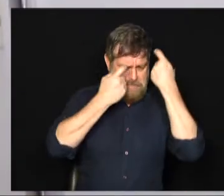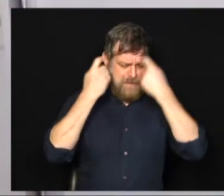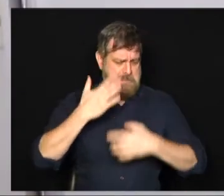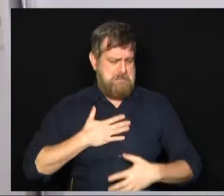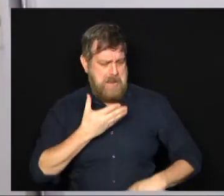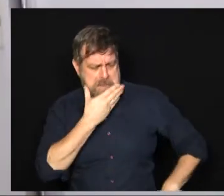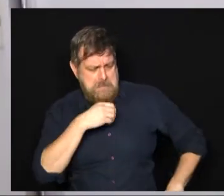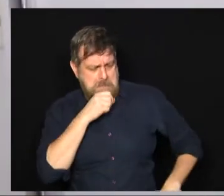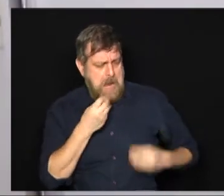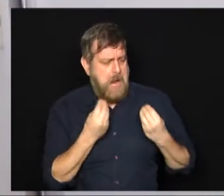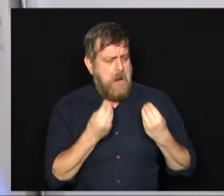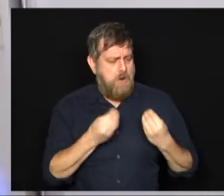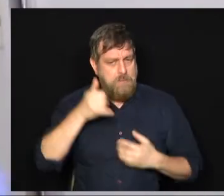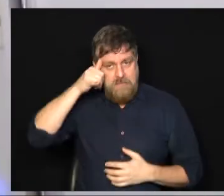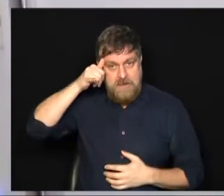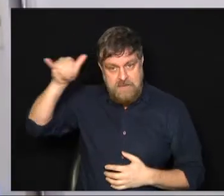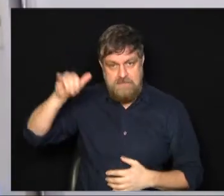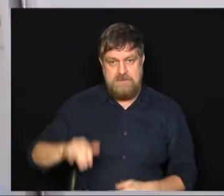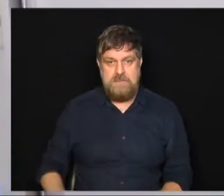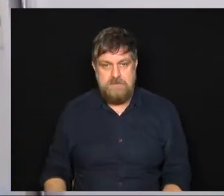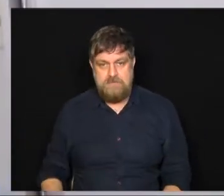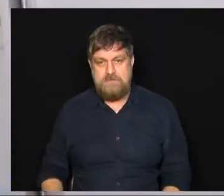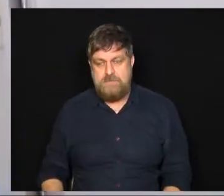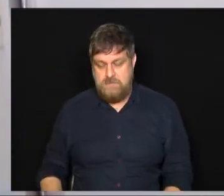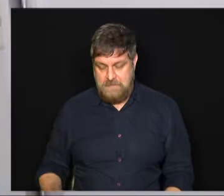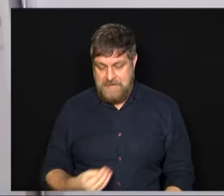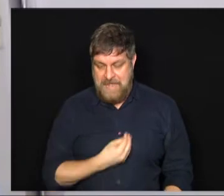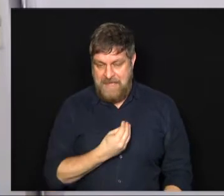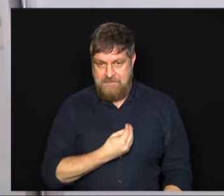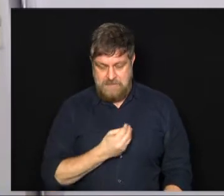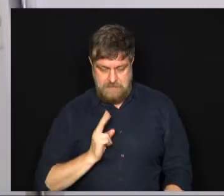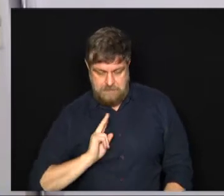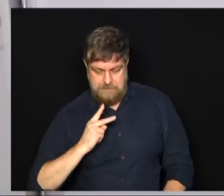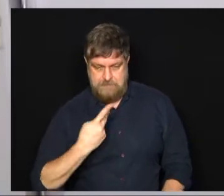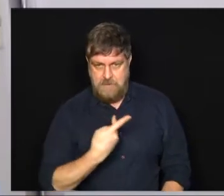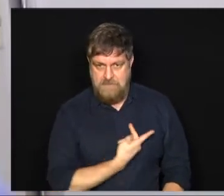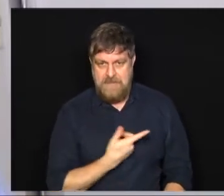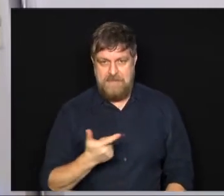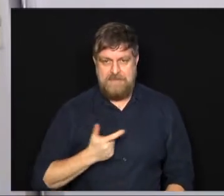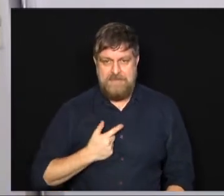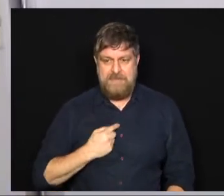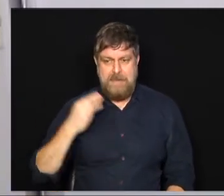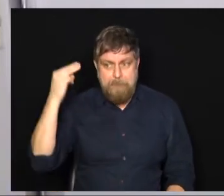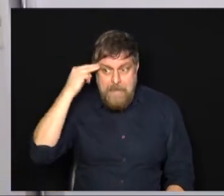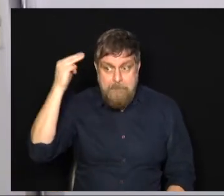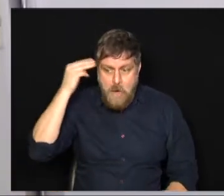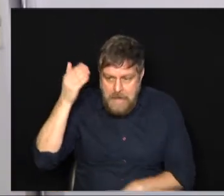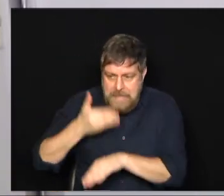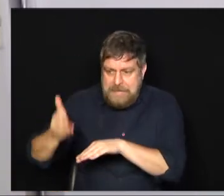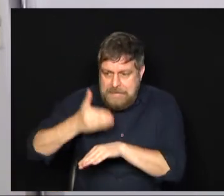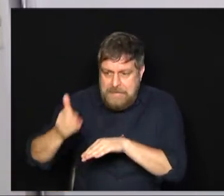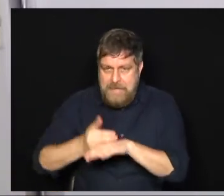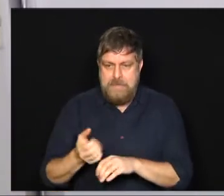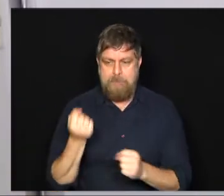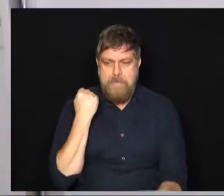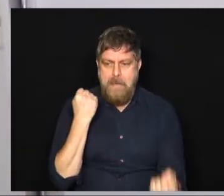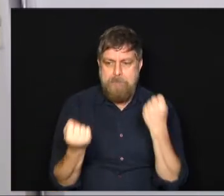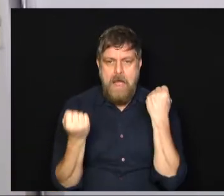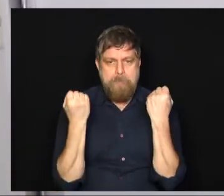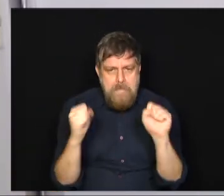tem Alzheimer, o que eu faço para evitar? Mude seu estilo de vida. Tenha mais atividade intelectual, faça atividade